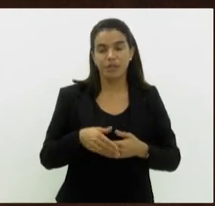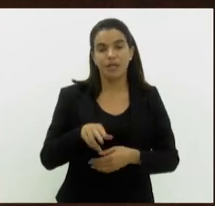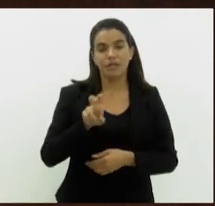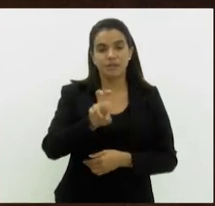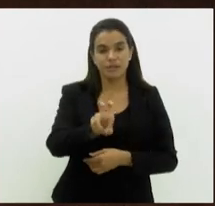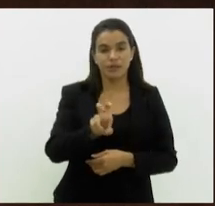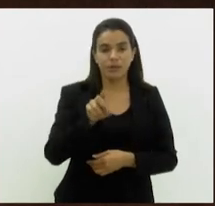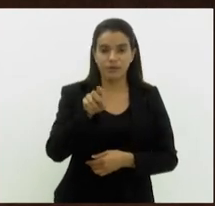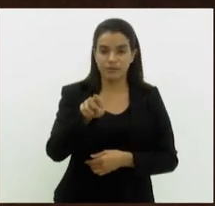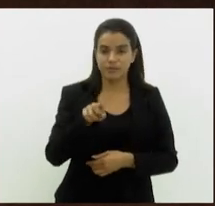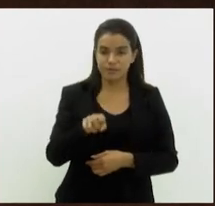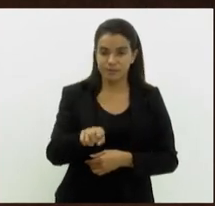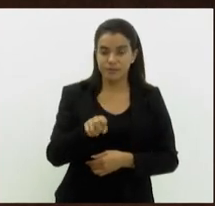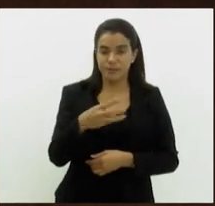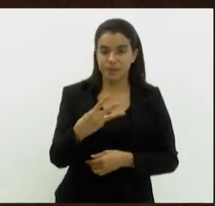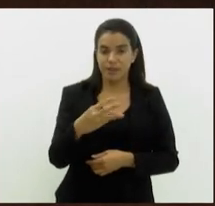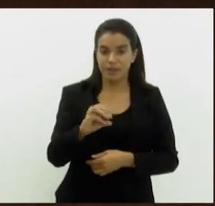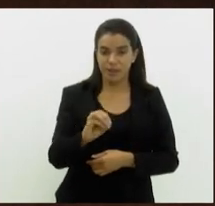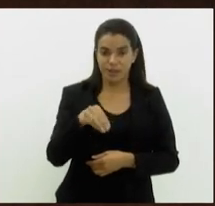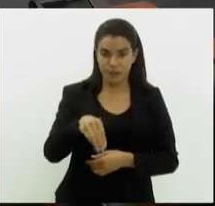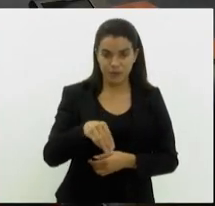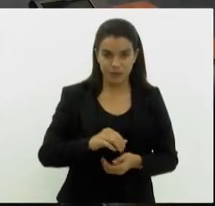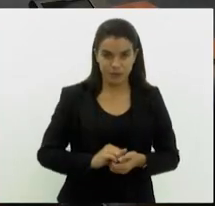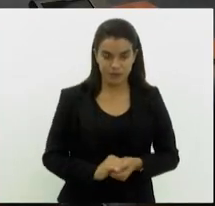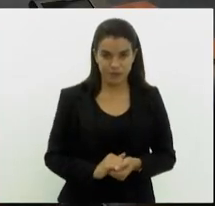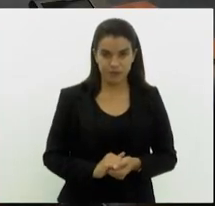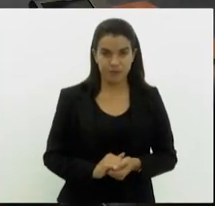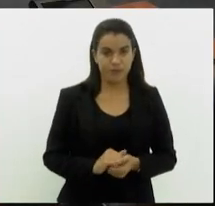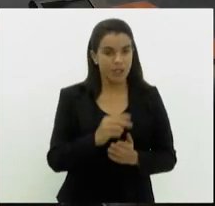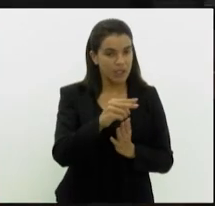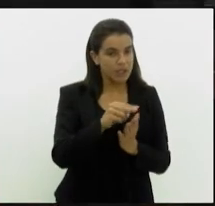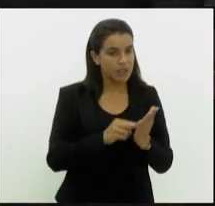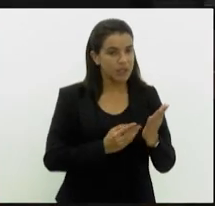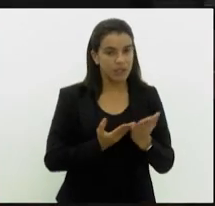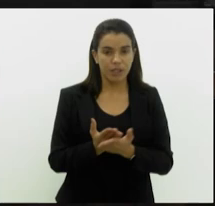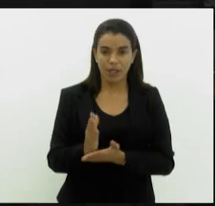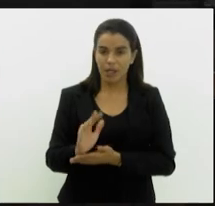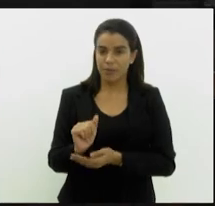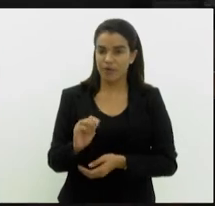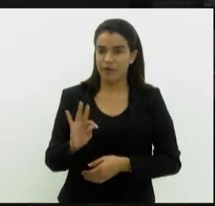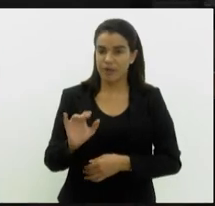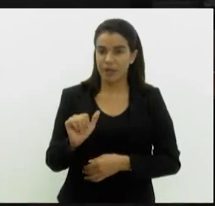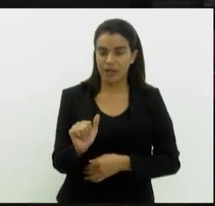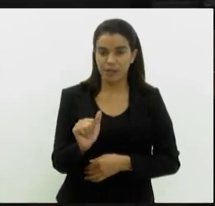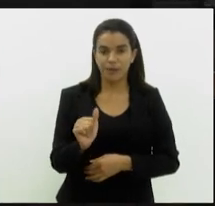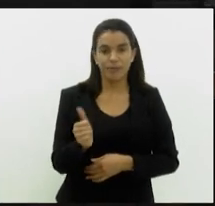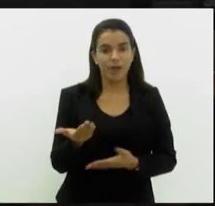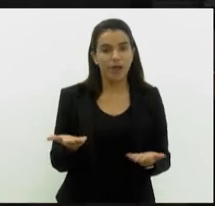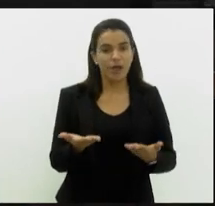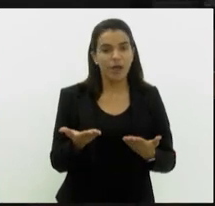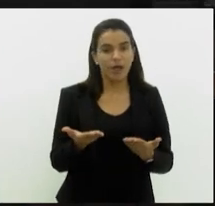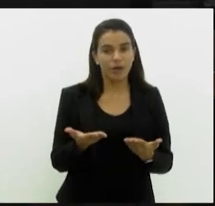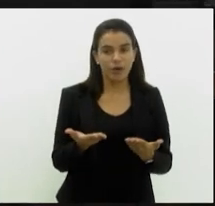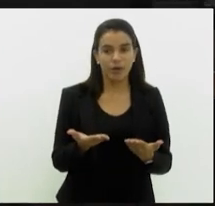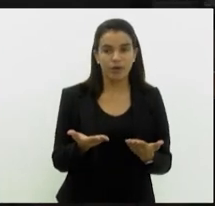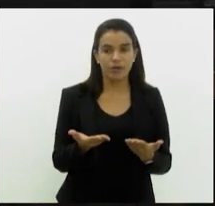17 horas e 30 minutos. Lida e aprovada a ata,